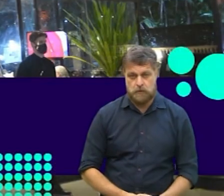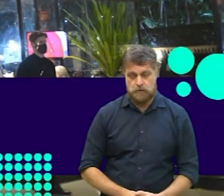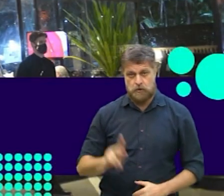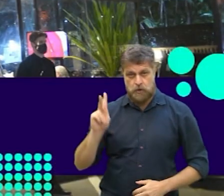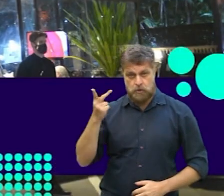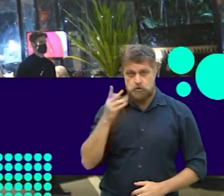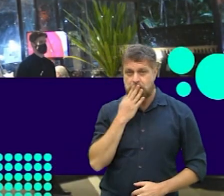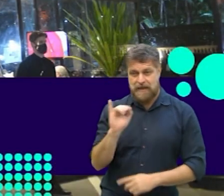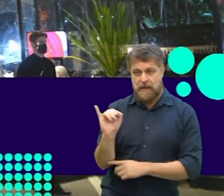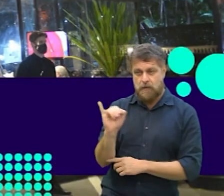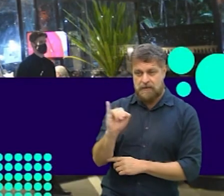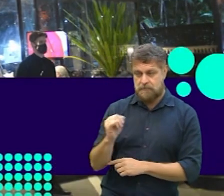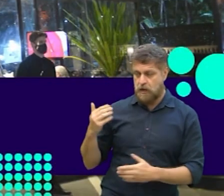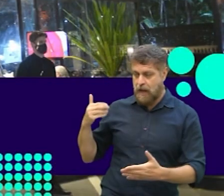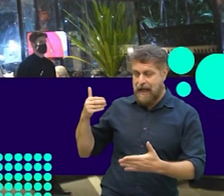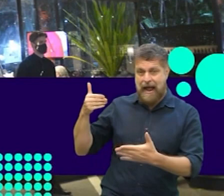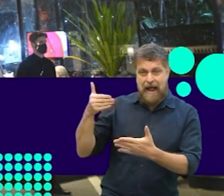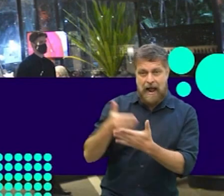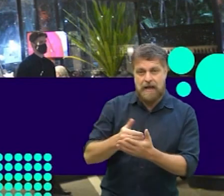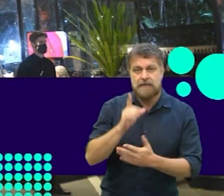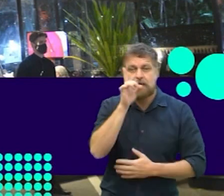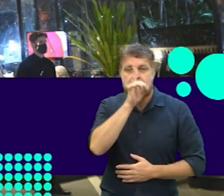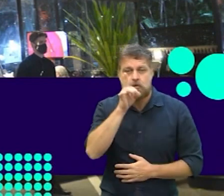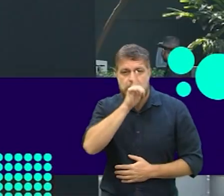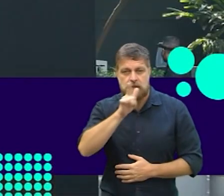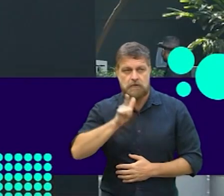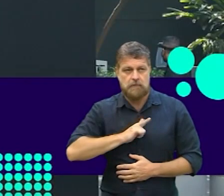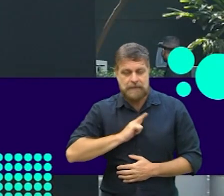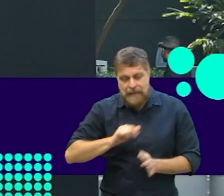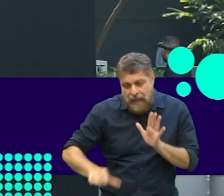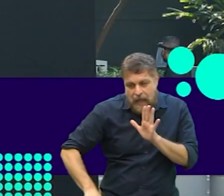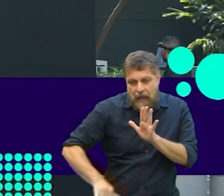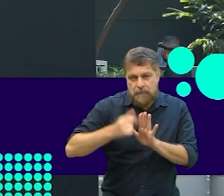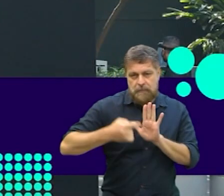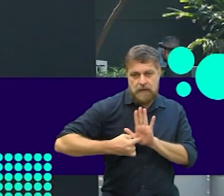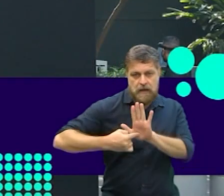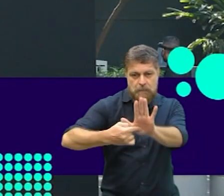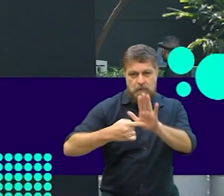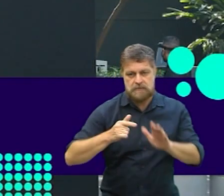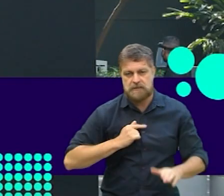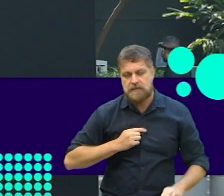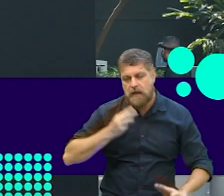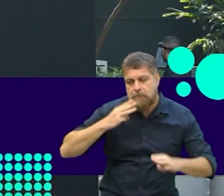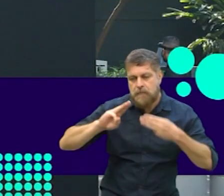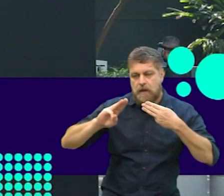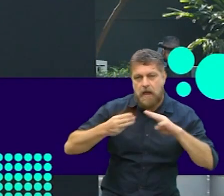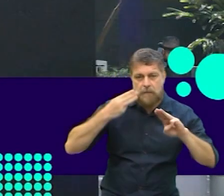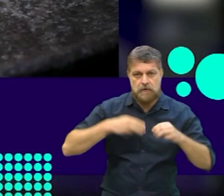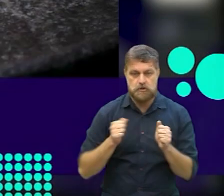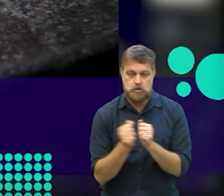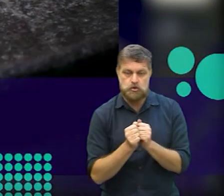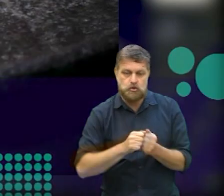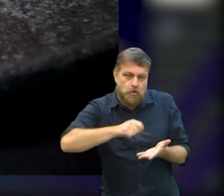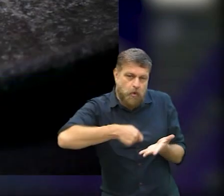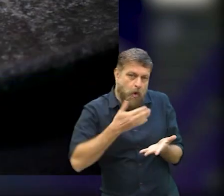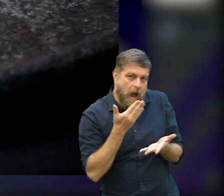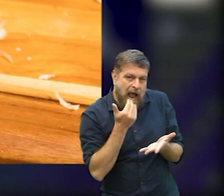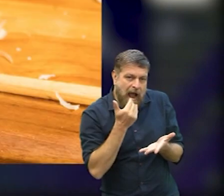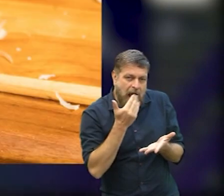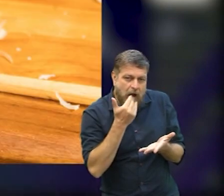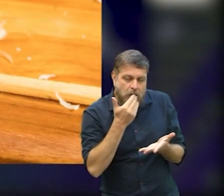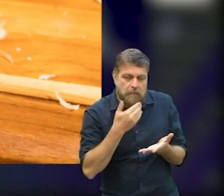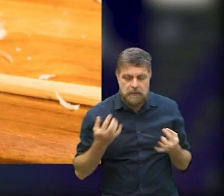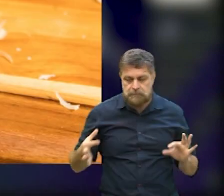No Shopping Guatemi Campinas, de hoje até domingo, vai ter a primeira edição do Taste the Music, um evento que